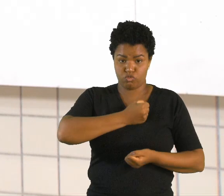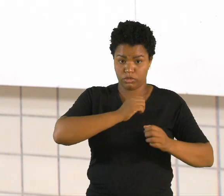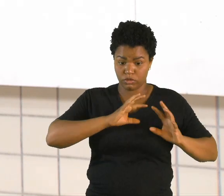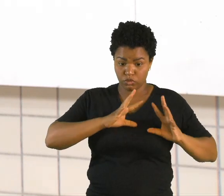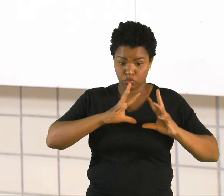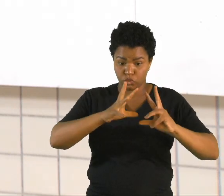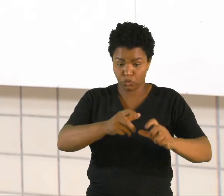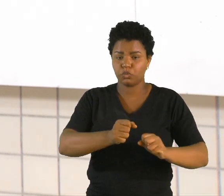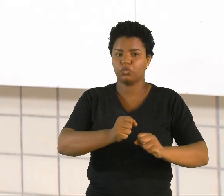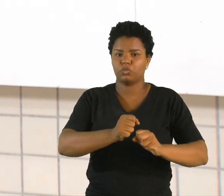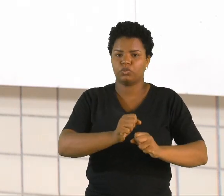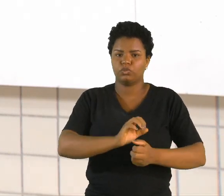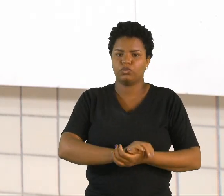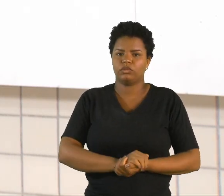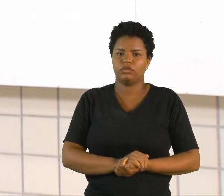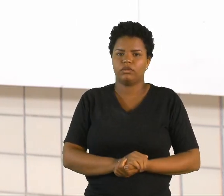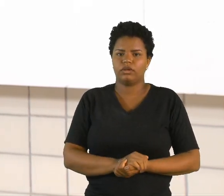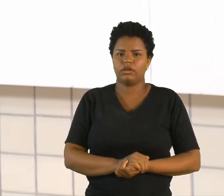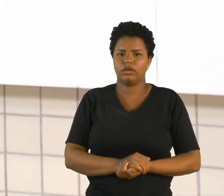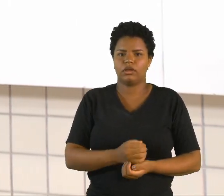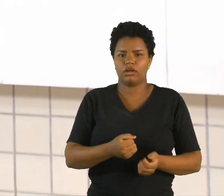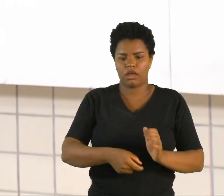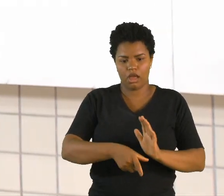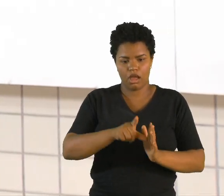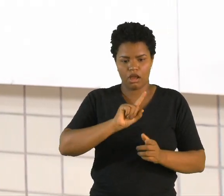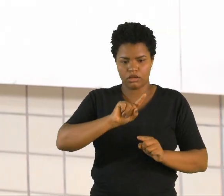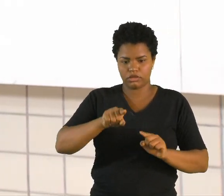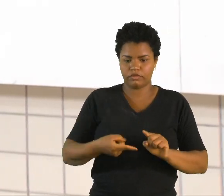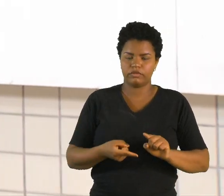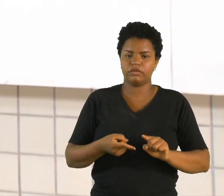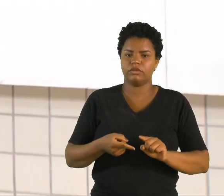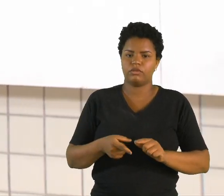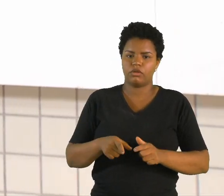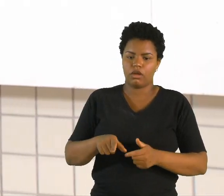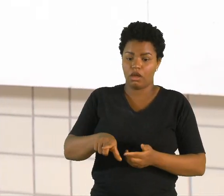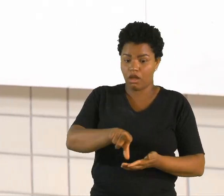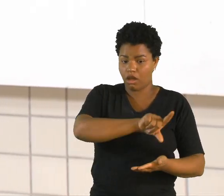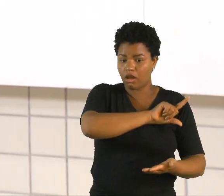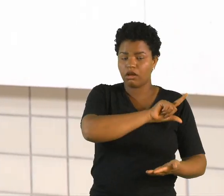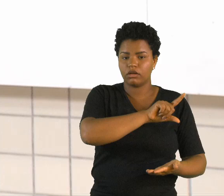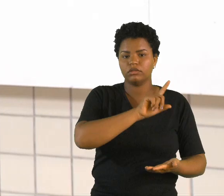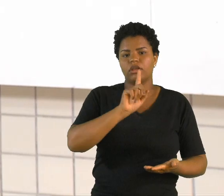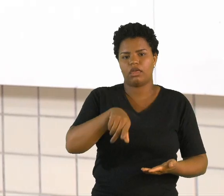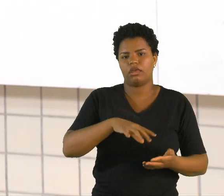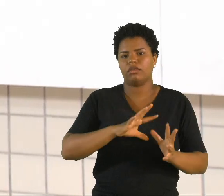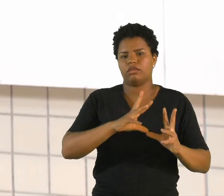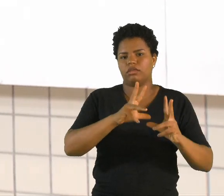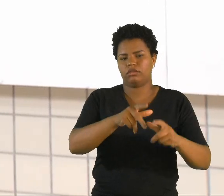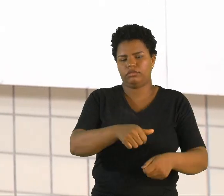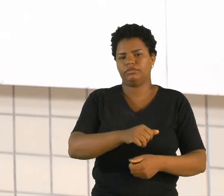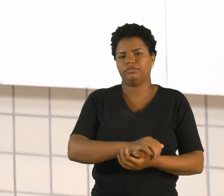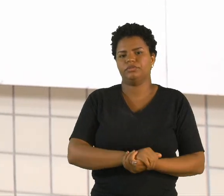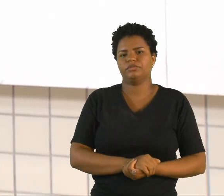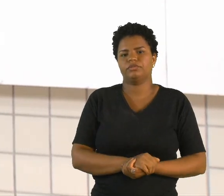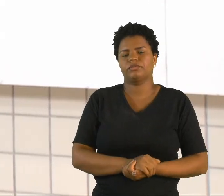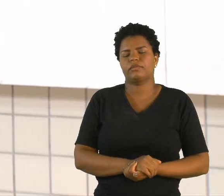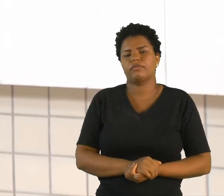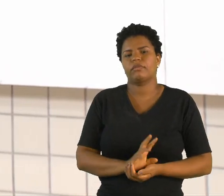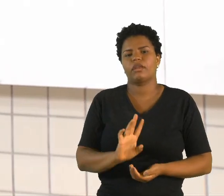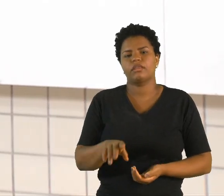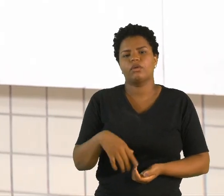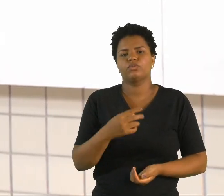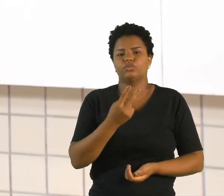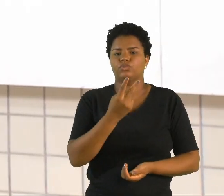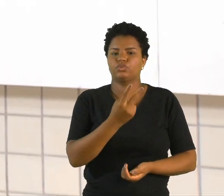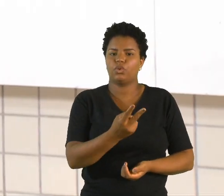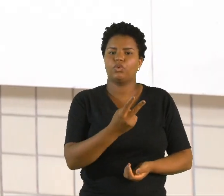inteiro. Tudo que vem antes da vírgula é porque é inteiro. Então, 2